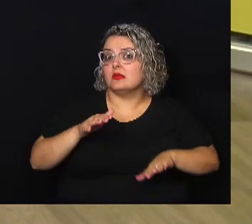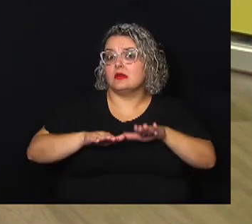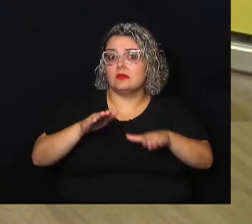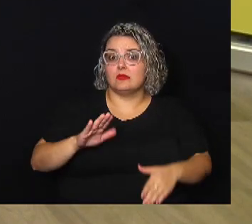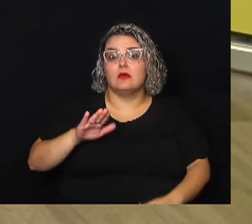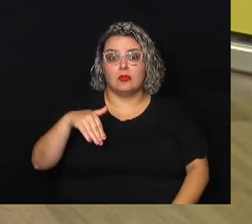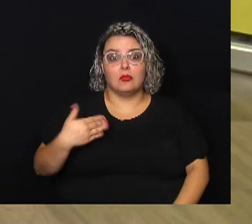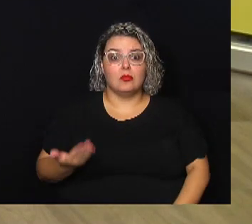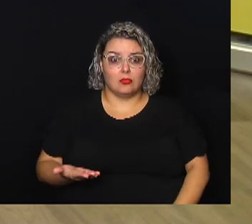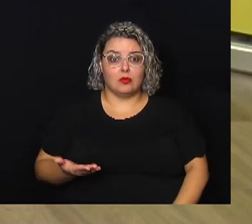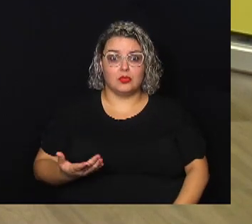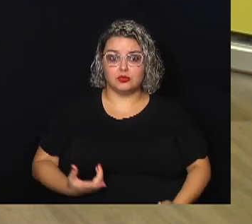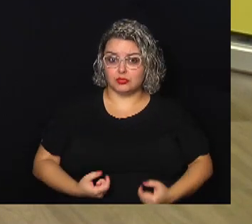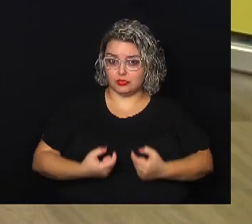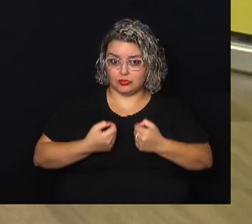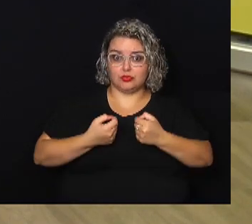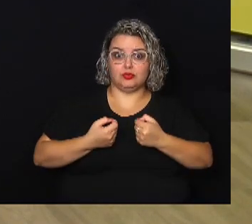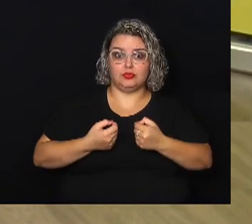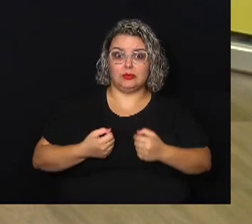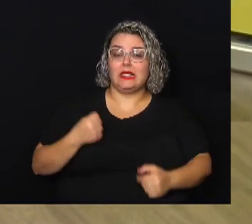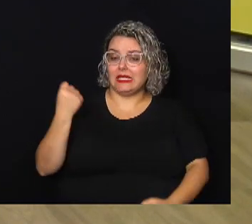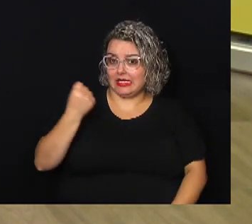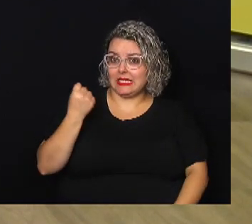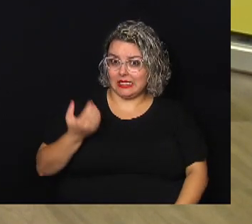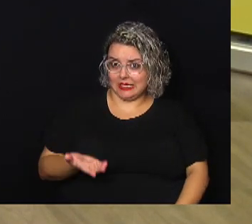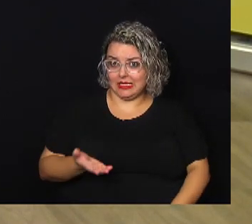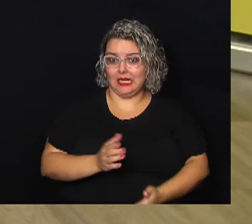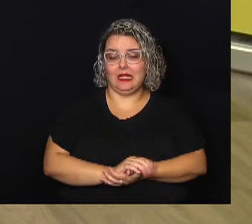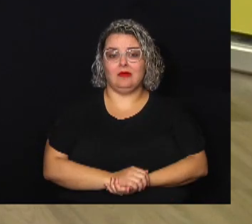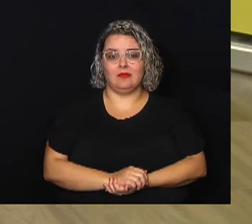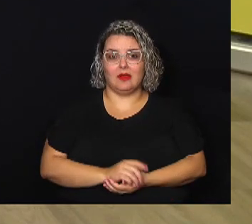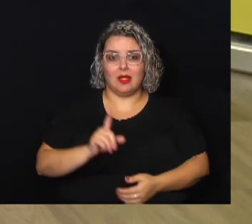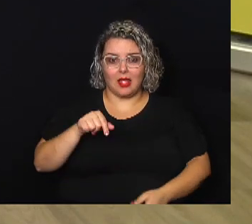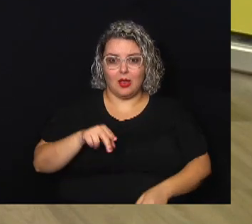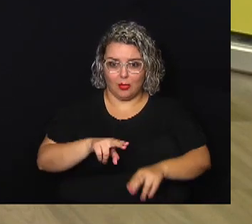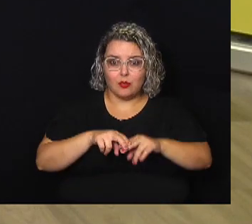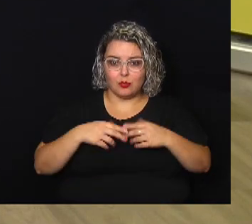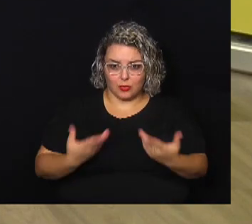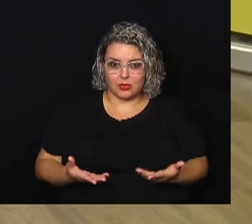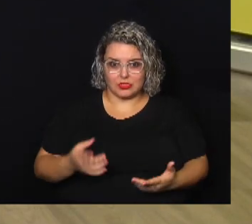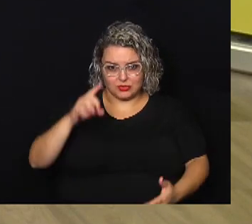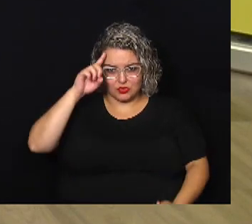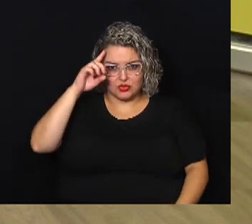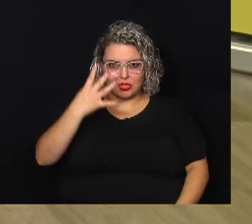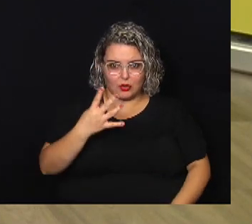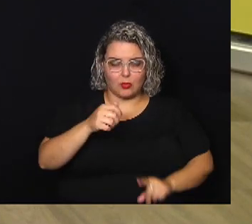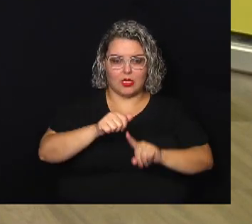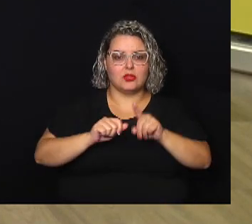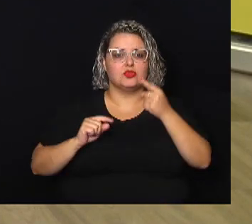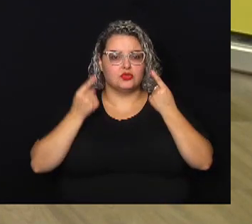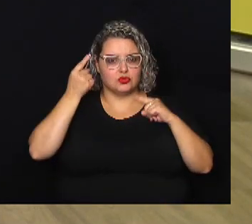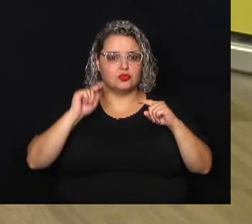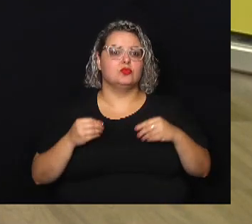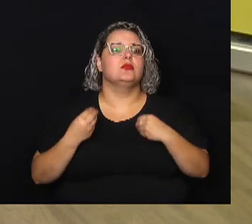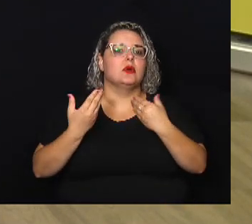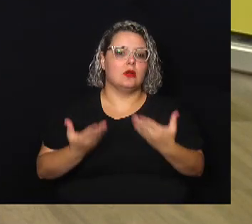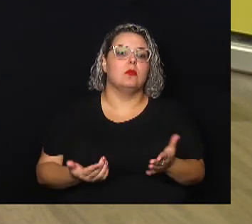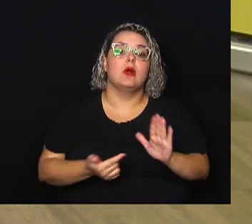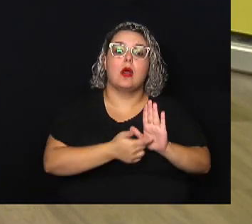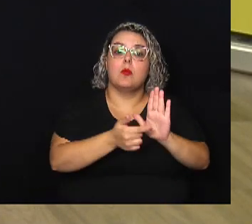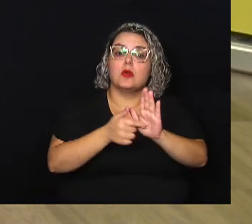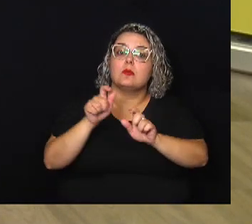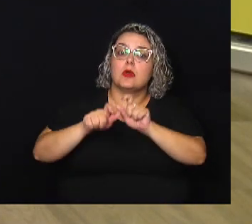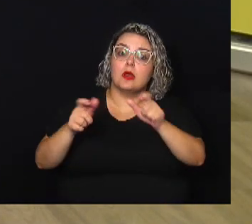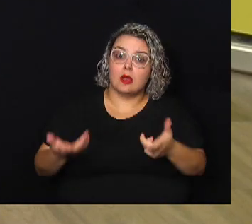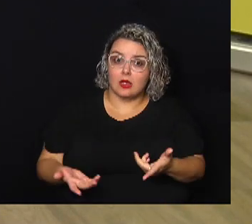quando o câncer já está em estado avançado. Por isso o dia 4 de fevereiro está aí, para mostrar para as